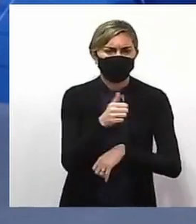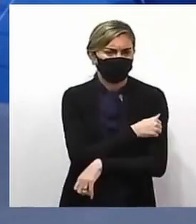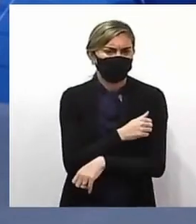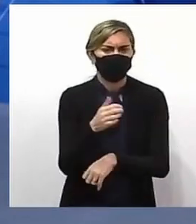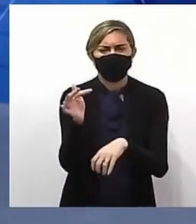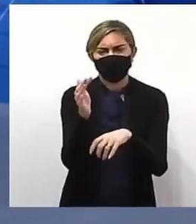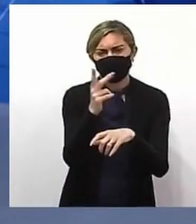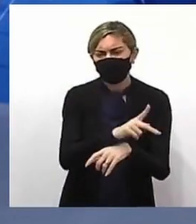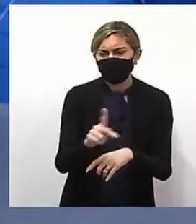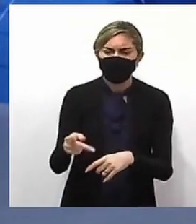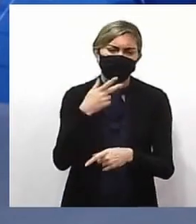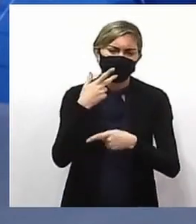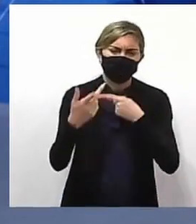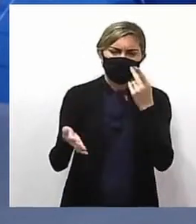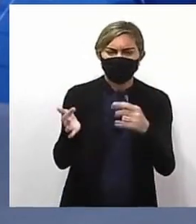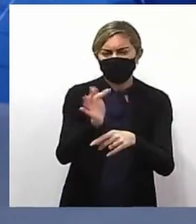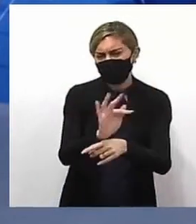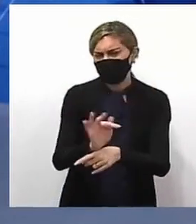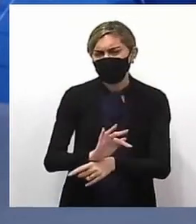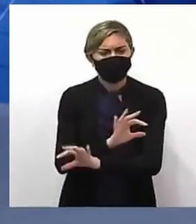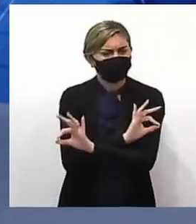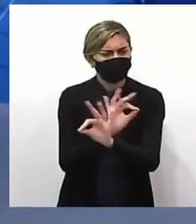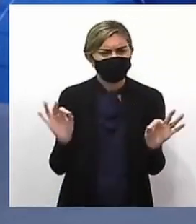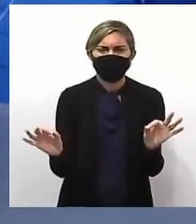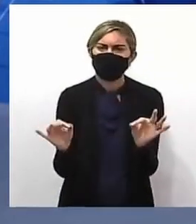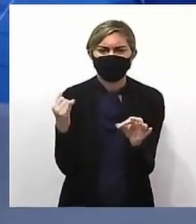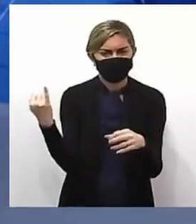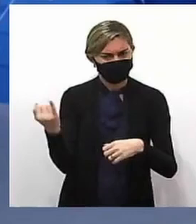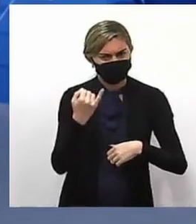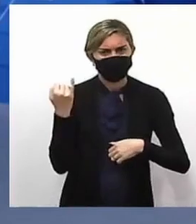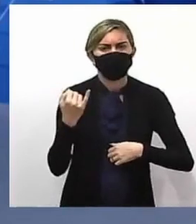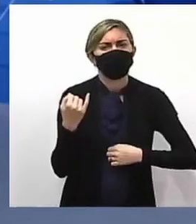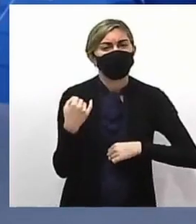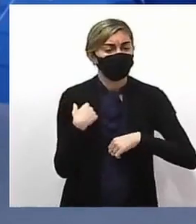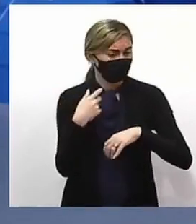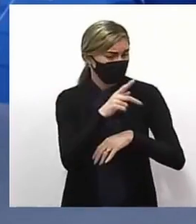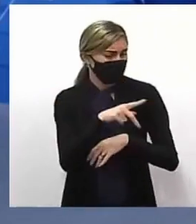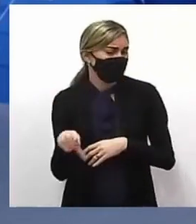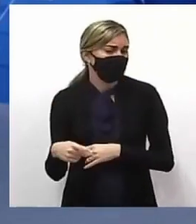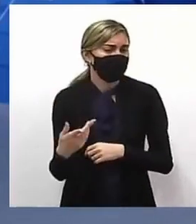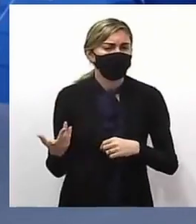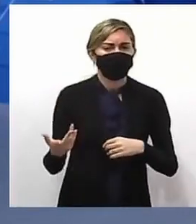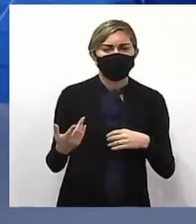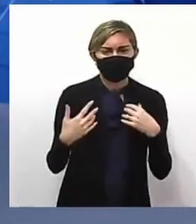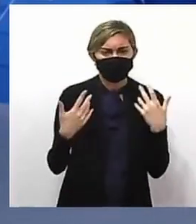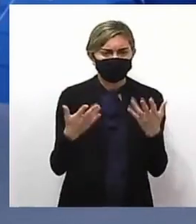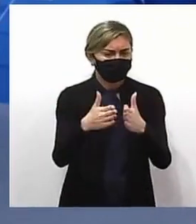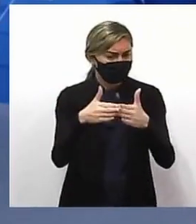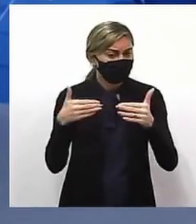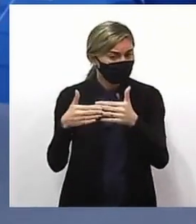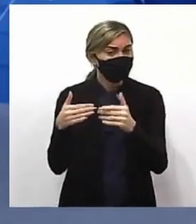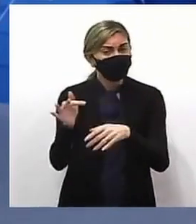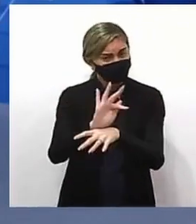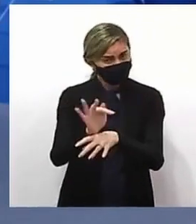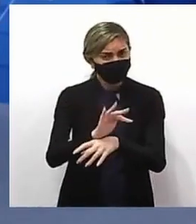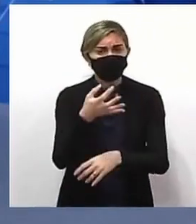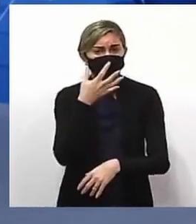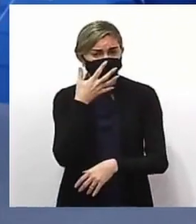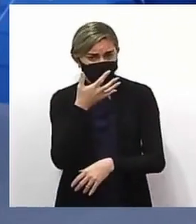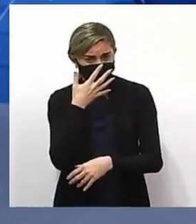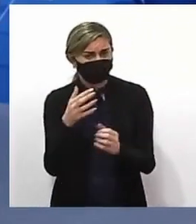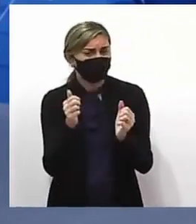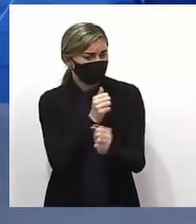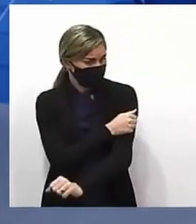do filme. Foi muito bacana a gente ter um retorno dos professores e professoras pedindo o filme para assistir com